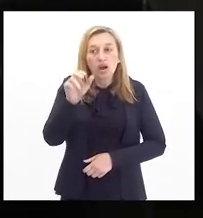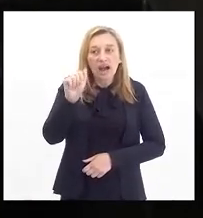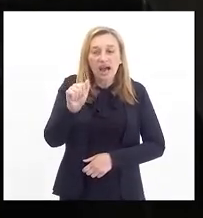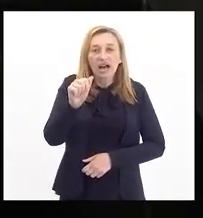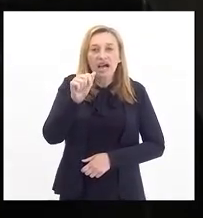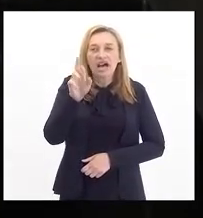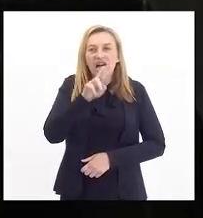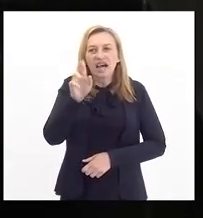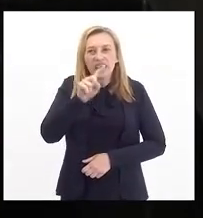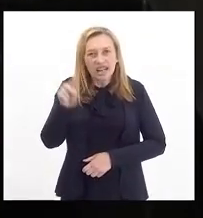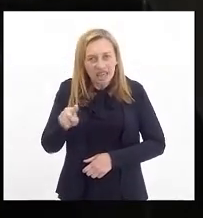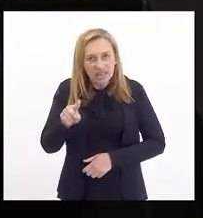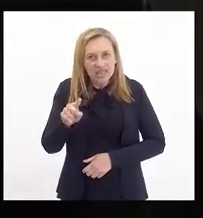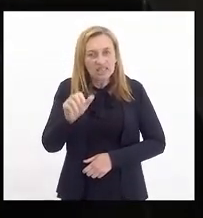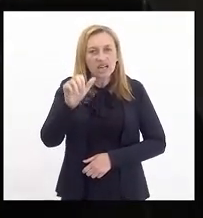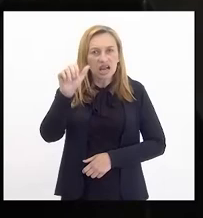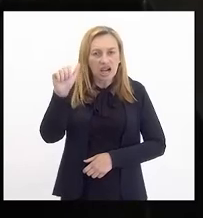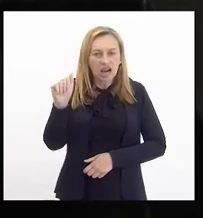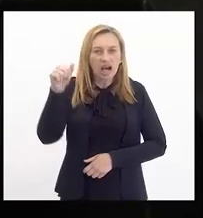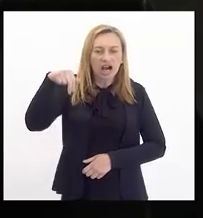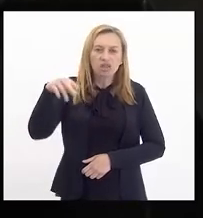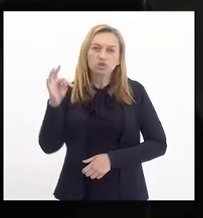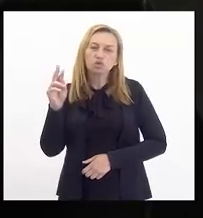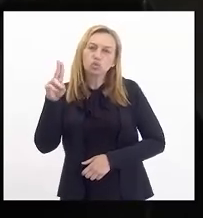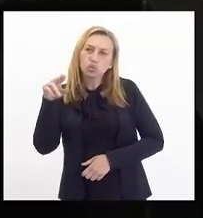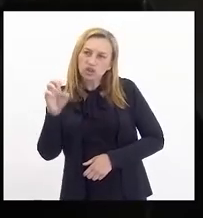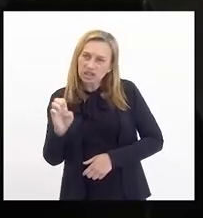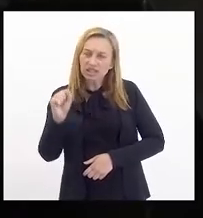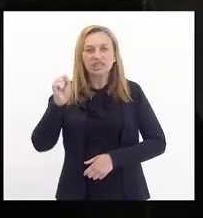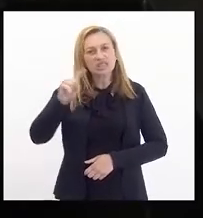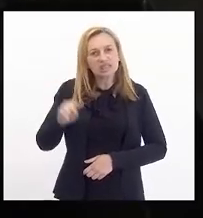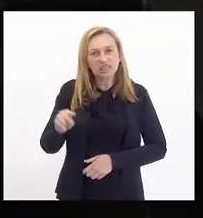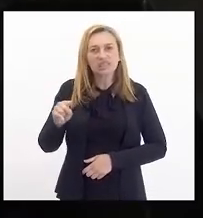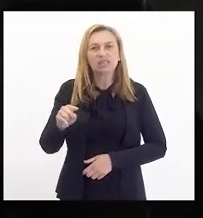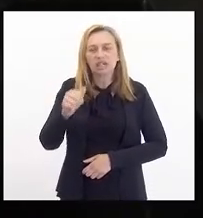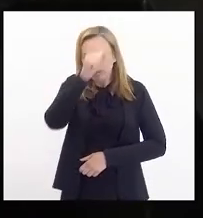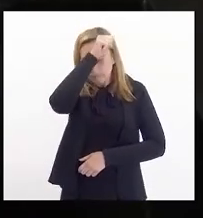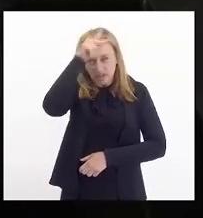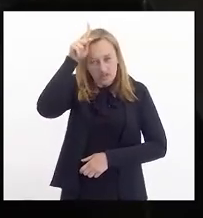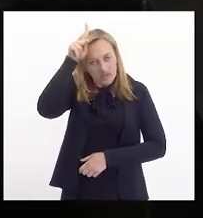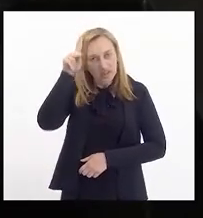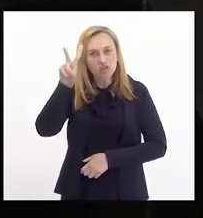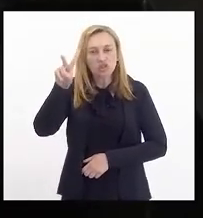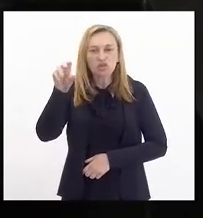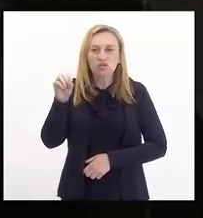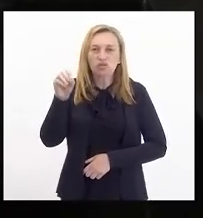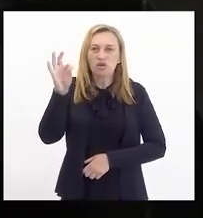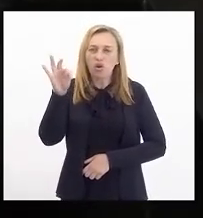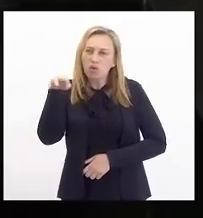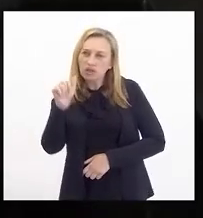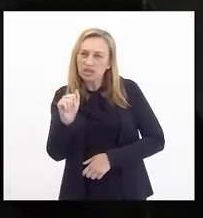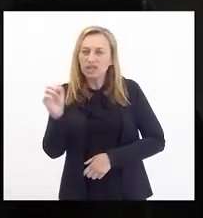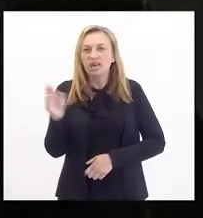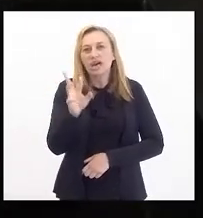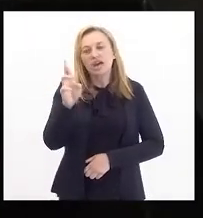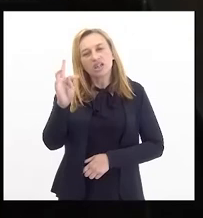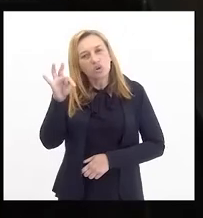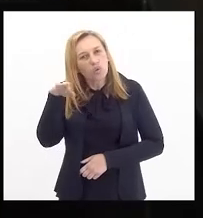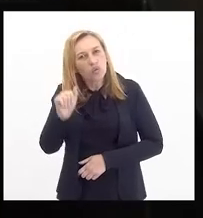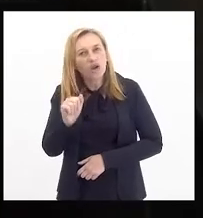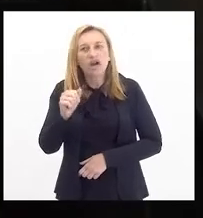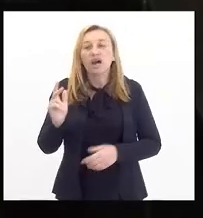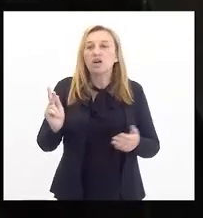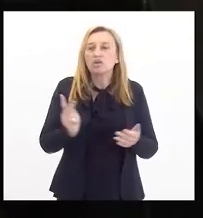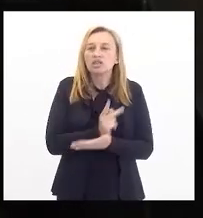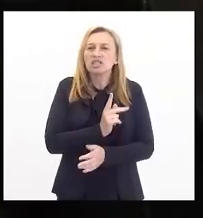Antunes, que foi eleito prefeito de Volta Redonda. Ele era o presidente do Sindicato dos Metalúrgicos de Volta Redonda, foi eleito prefeito de Volta Redonda, e aí com ele